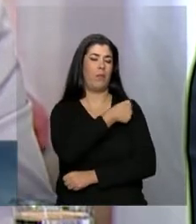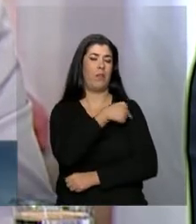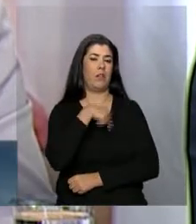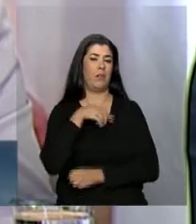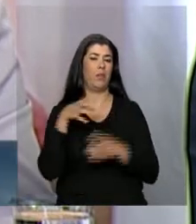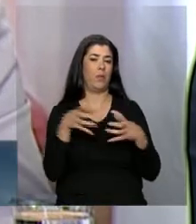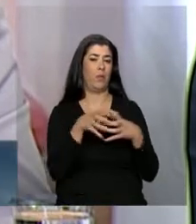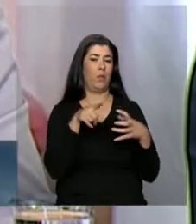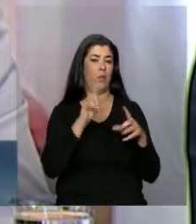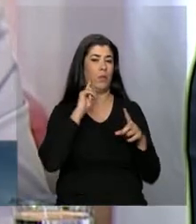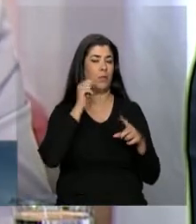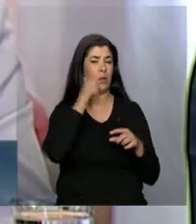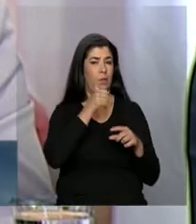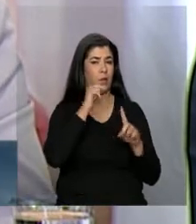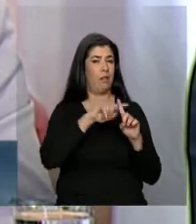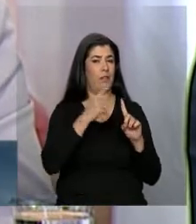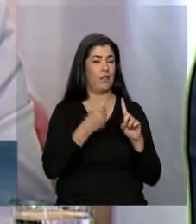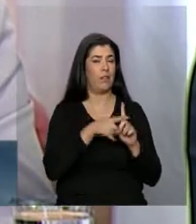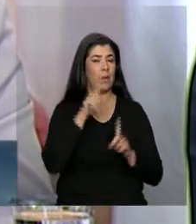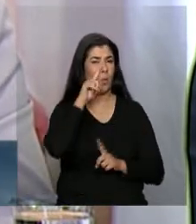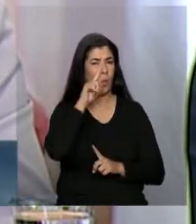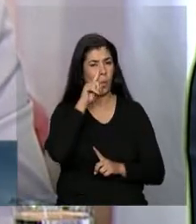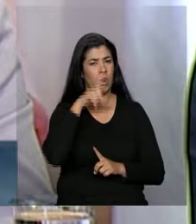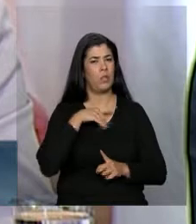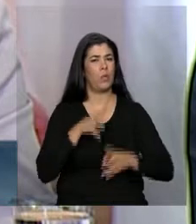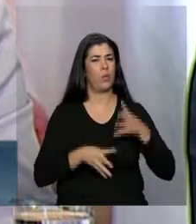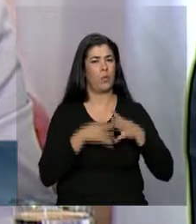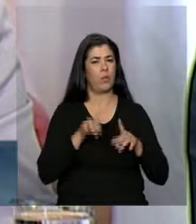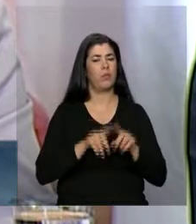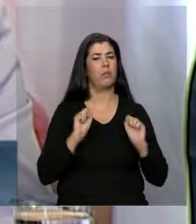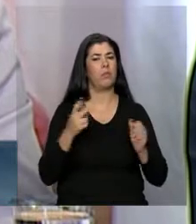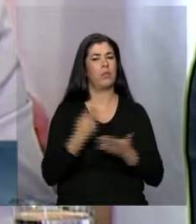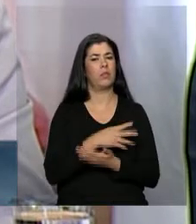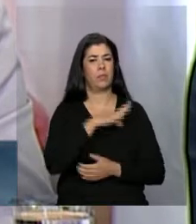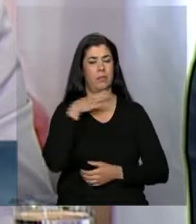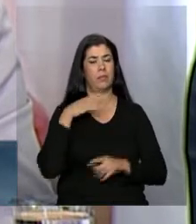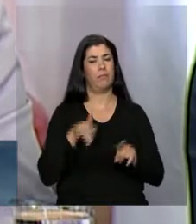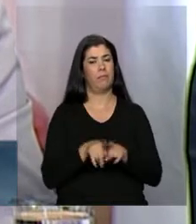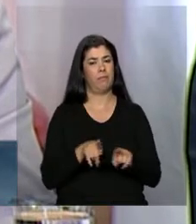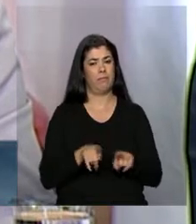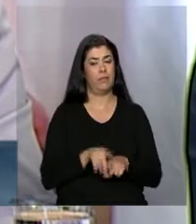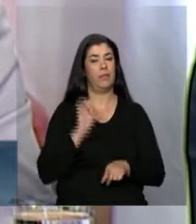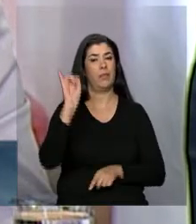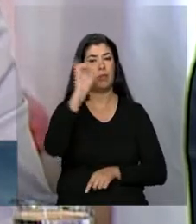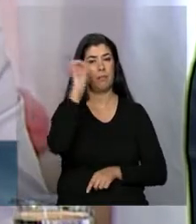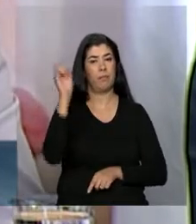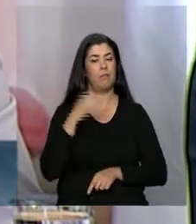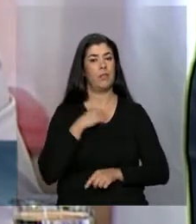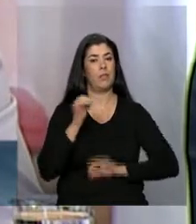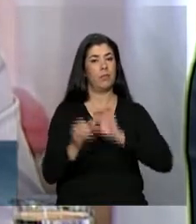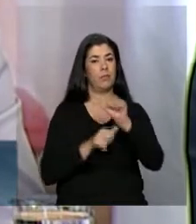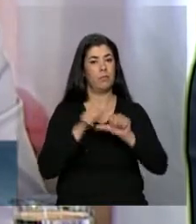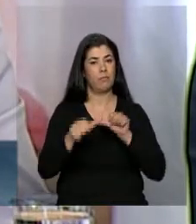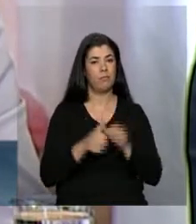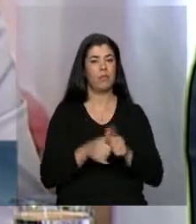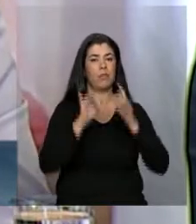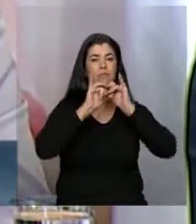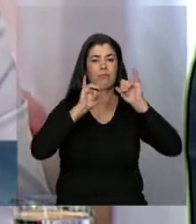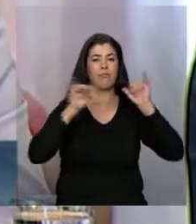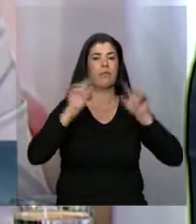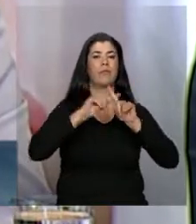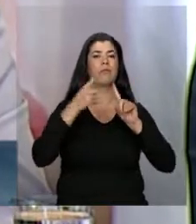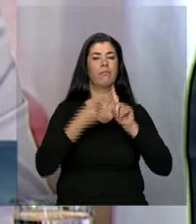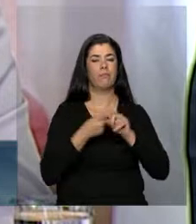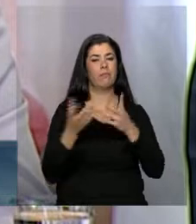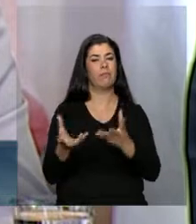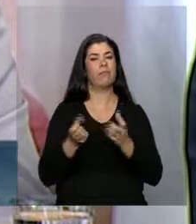tem um maior risco elevado de ter complicações e vir a óbito. Então, precisamos fortalecer a vacinação das gestantes, porque